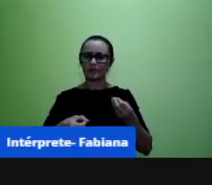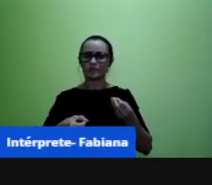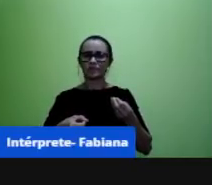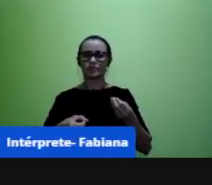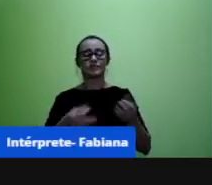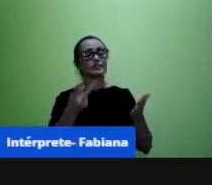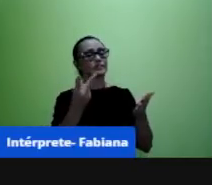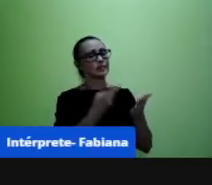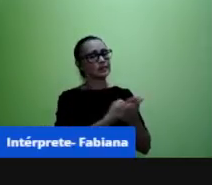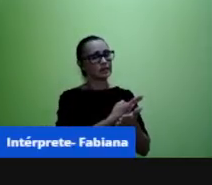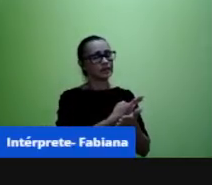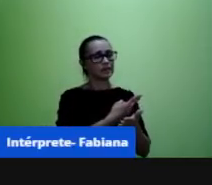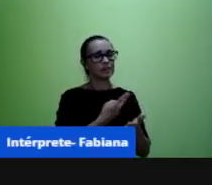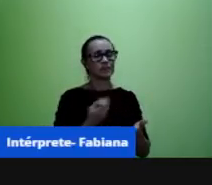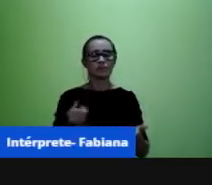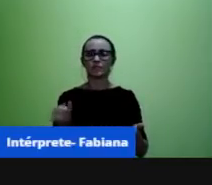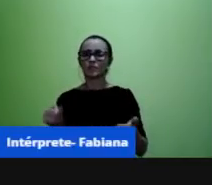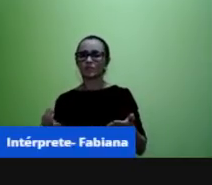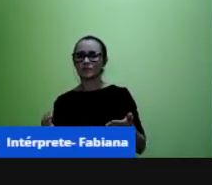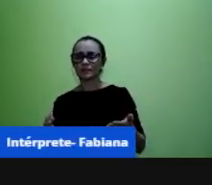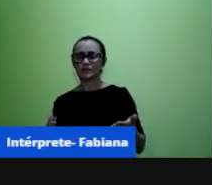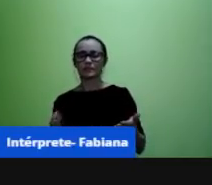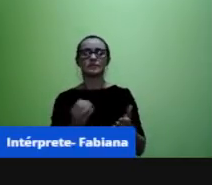Vou também